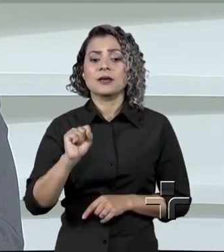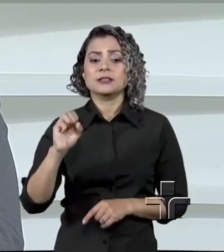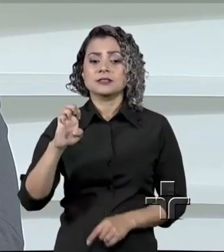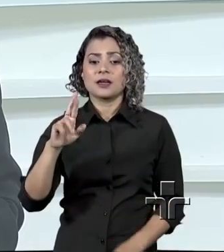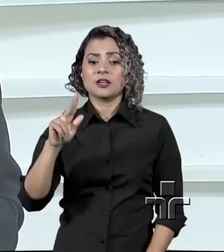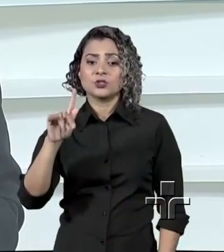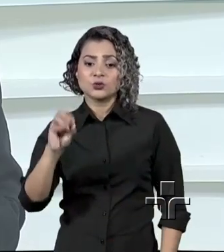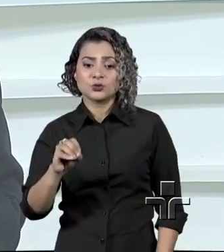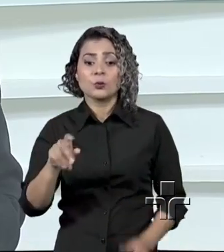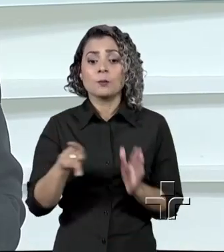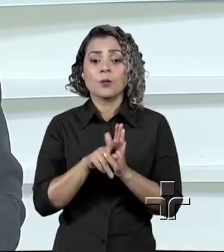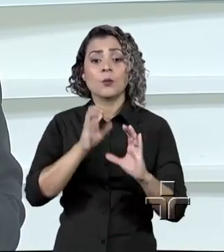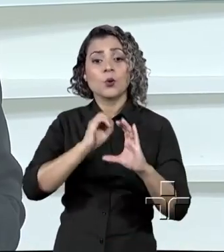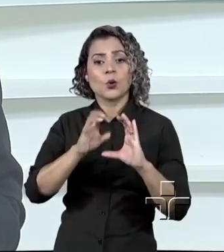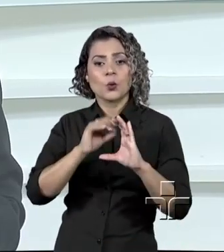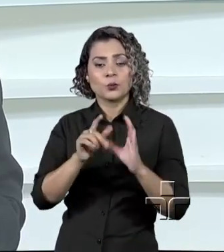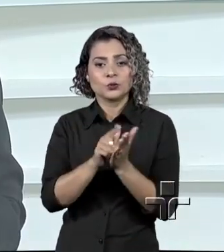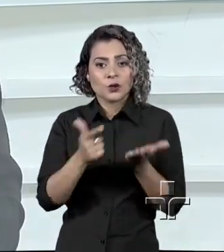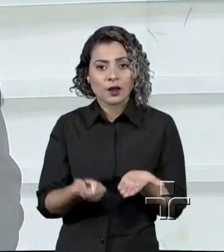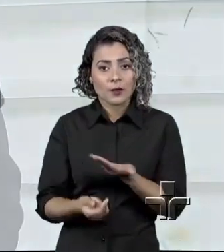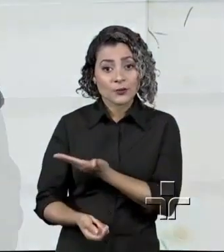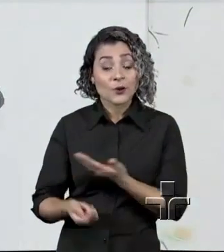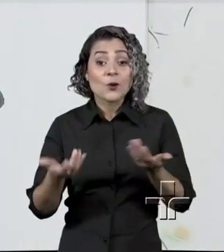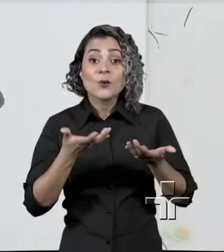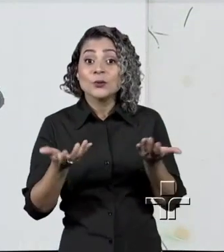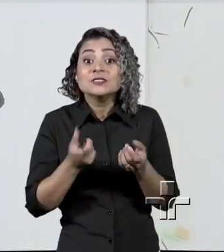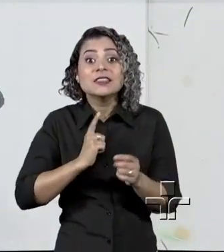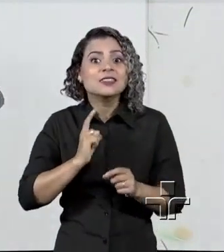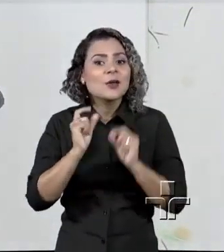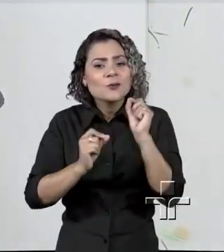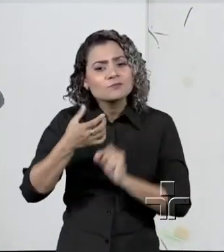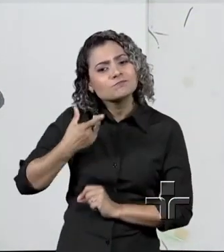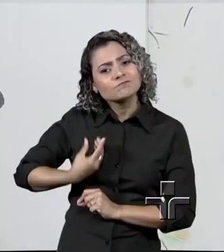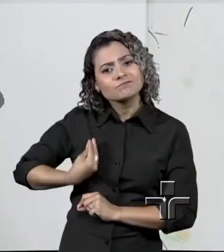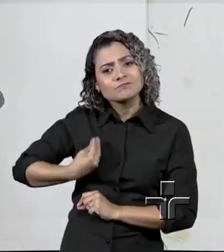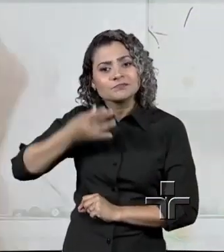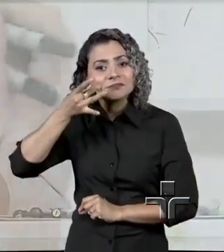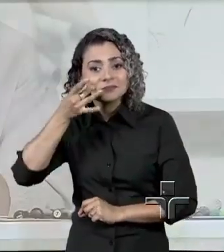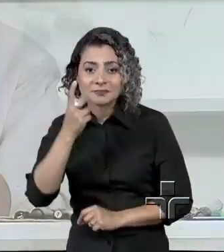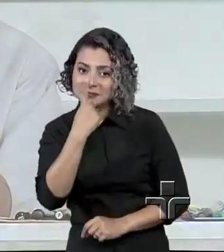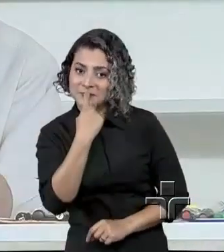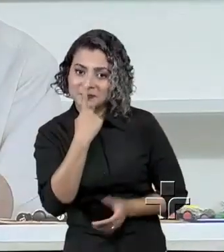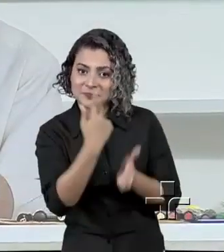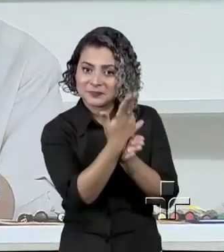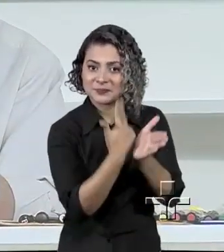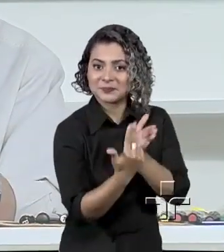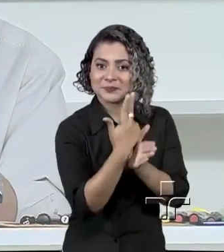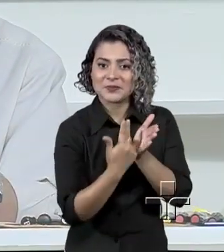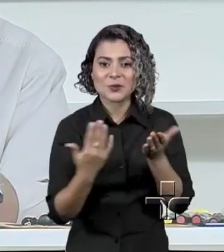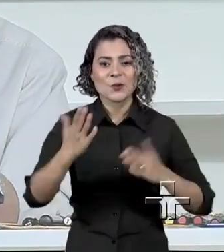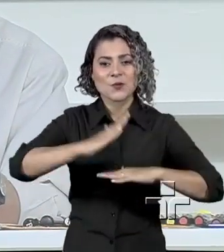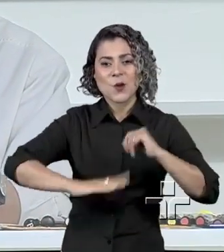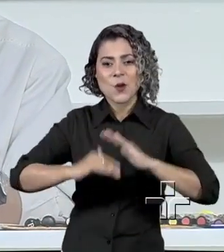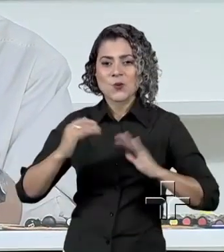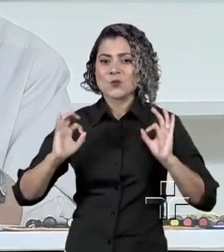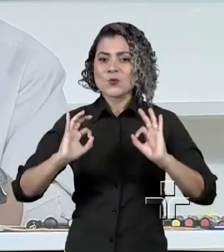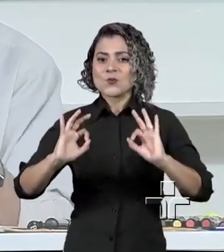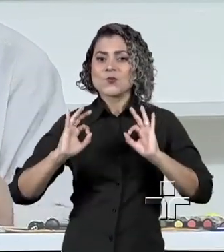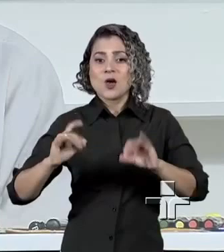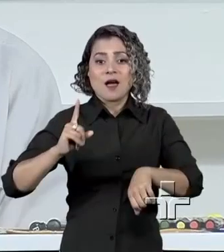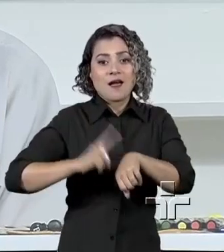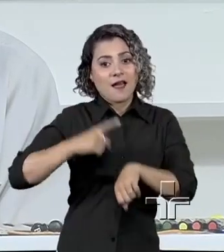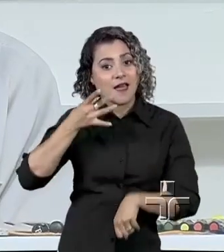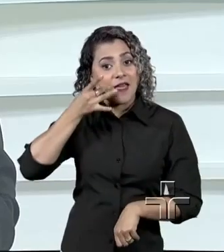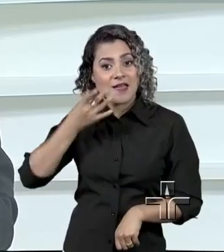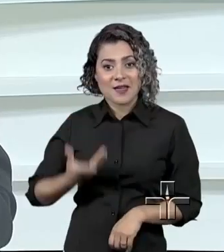e somos acompanhados e supervisionados pelo nosso cartunista Paulo Caruso, com desenhos feitos em